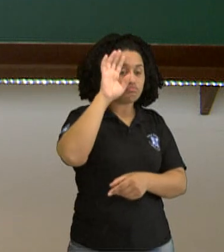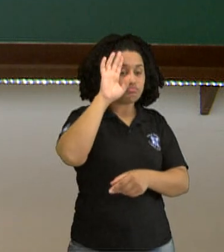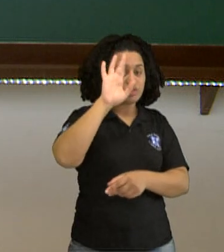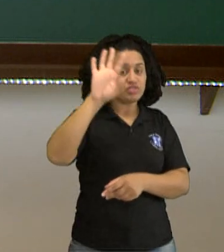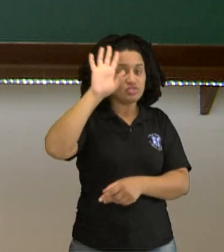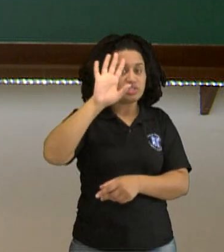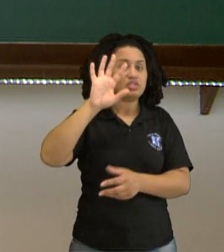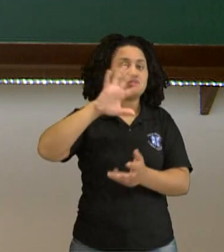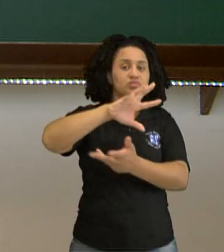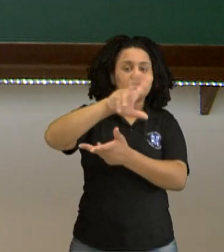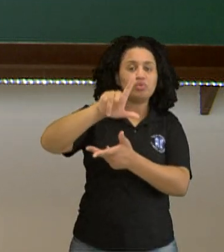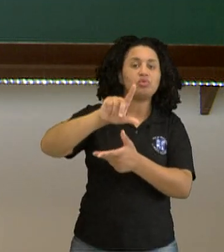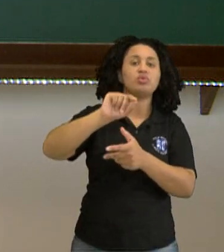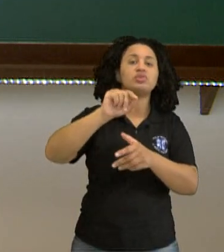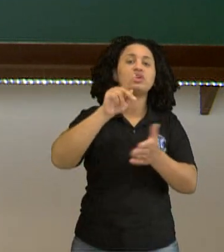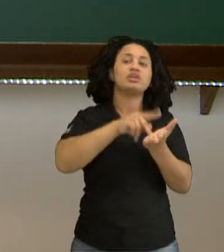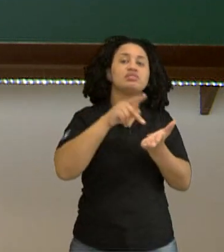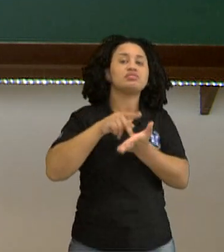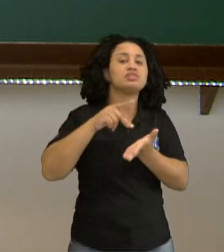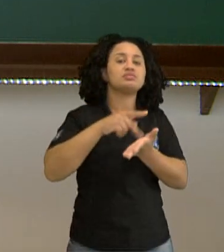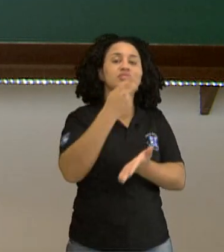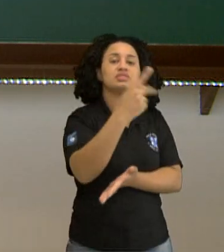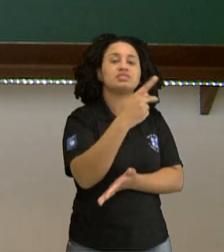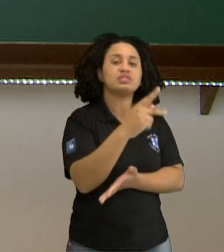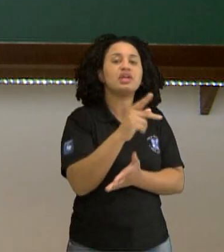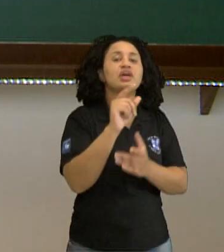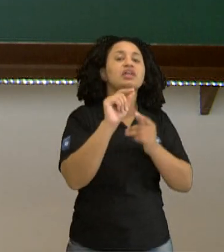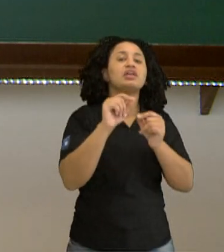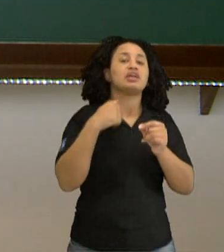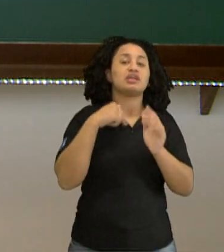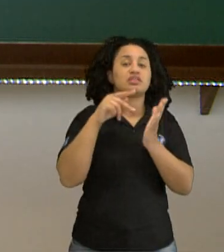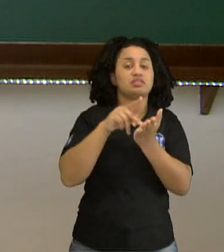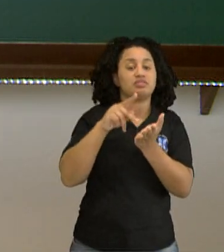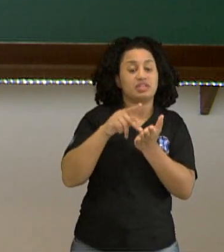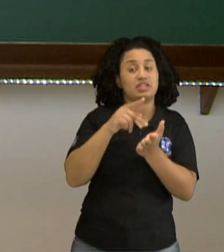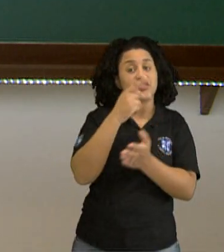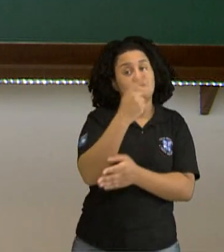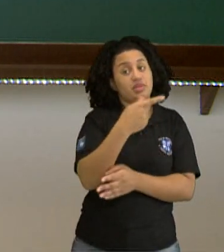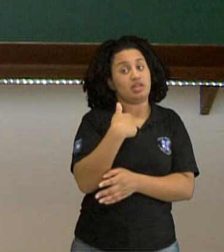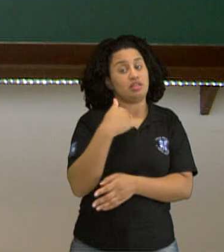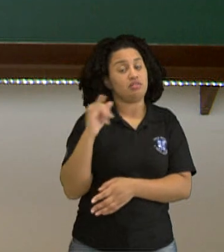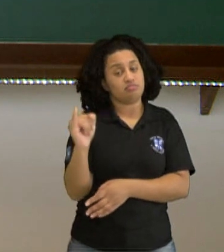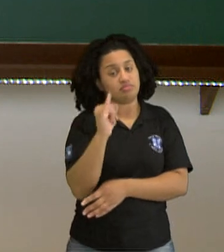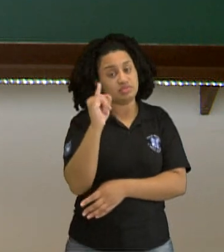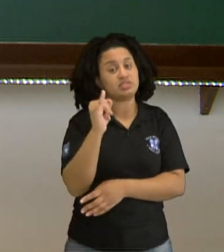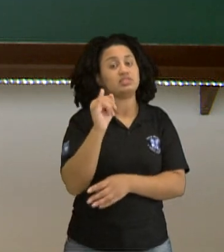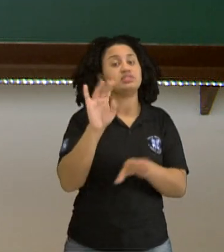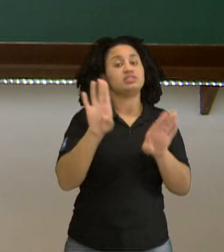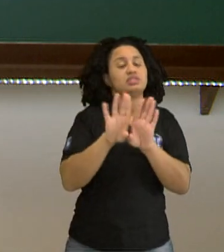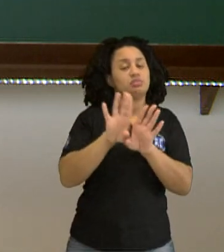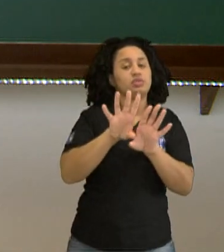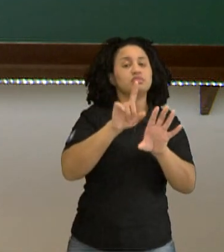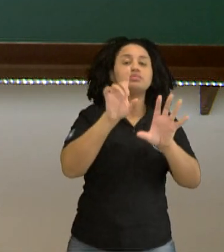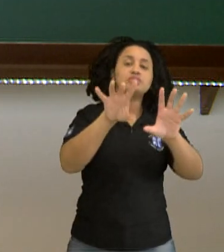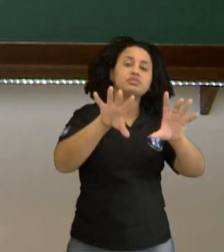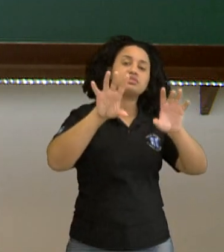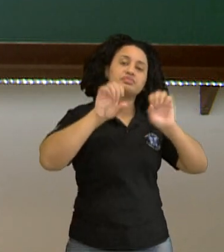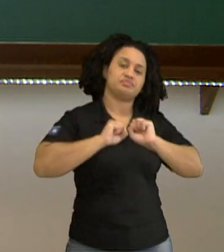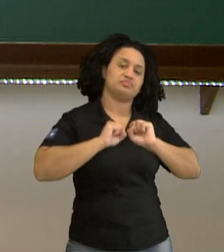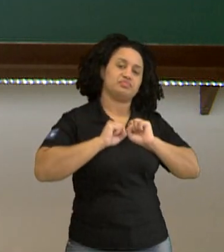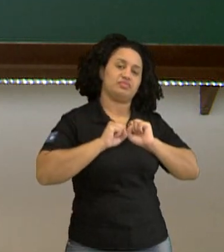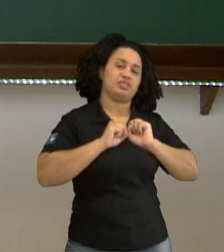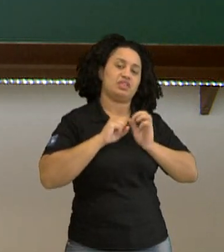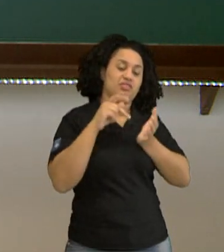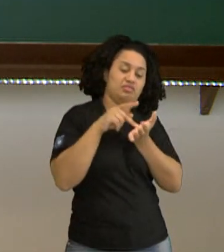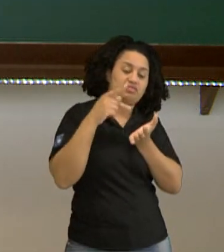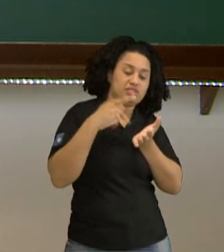são as suas verdades, e que essa verdade, fazendo sentido para esse outro, né, lhe cabe muito bem. E a sua verdade